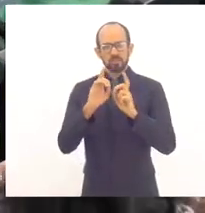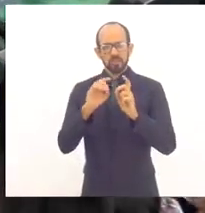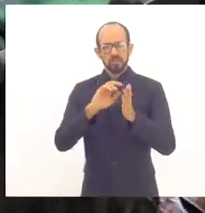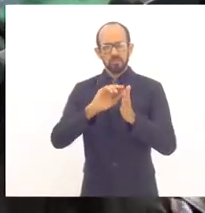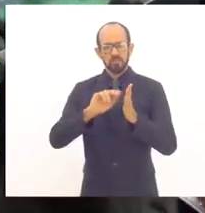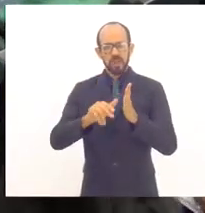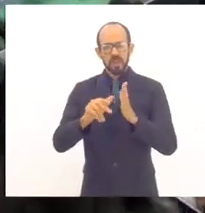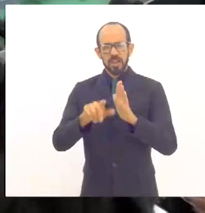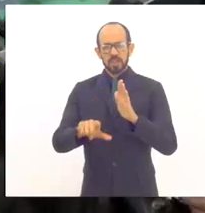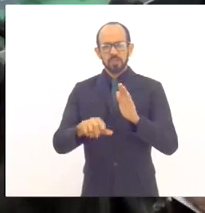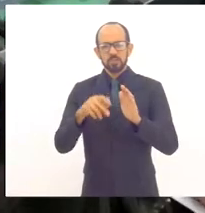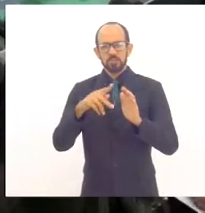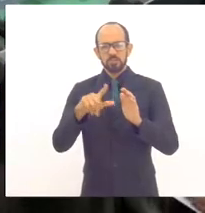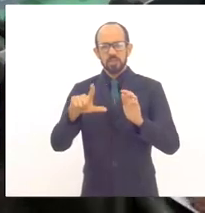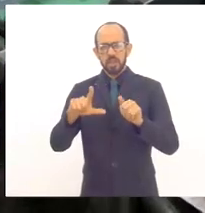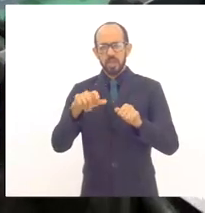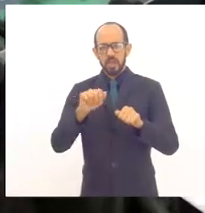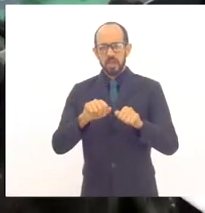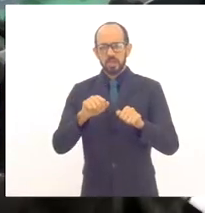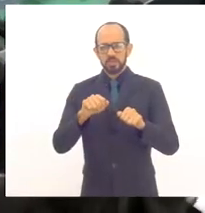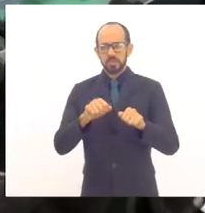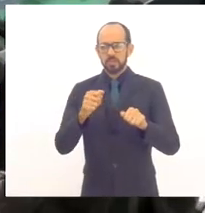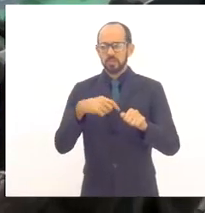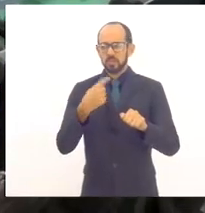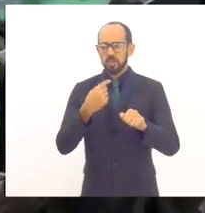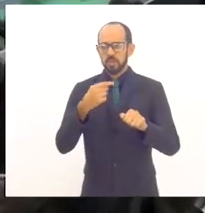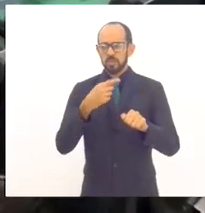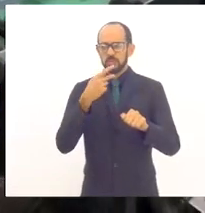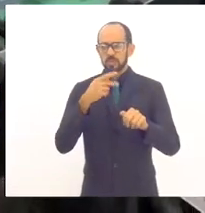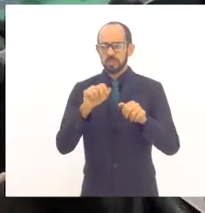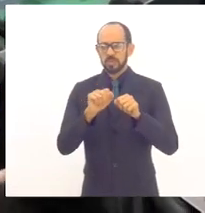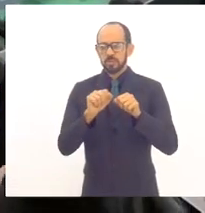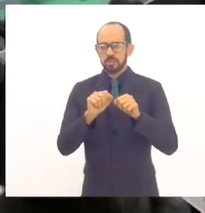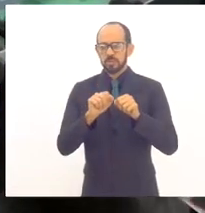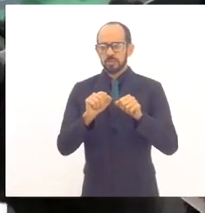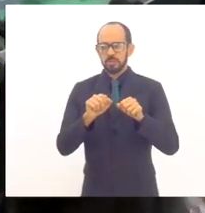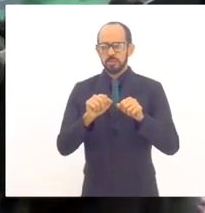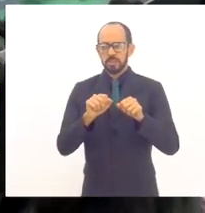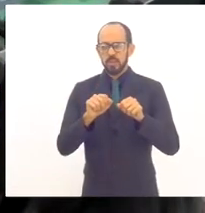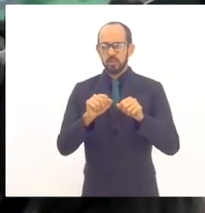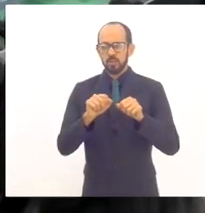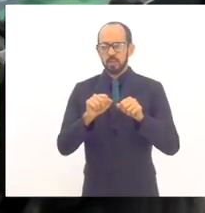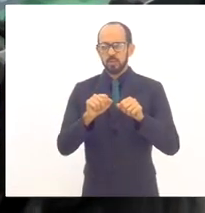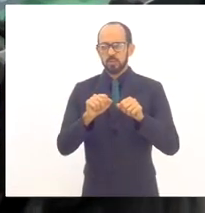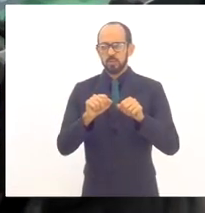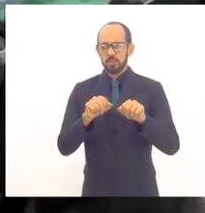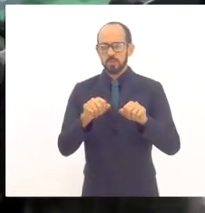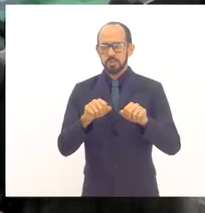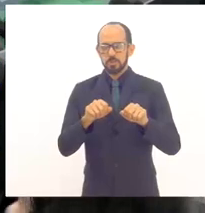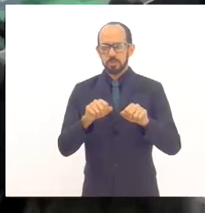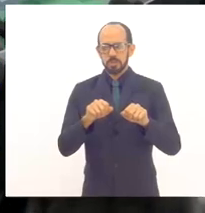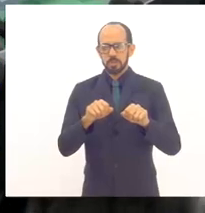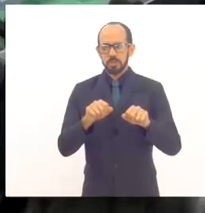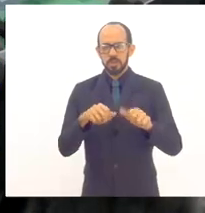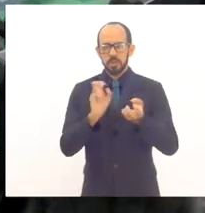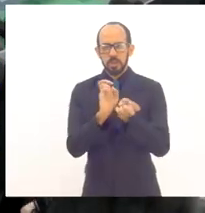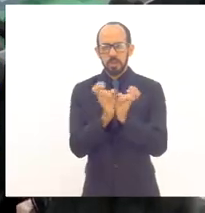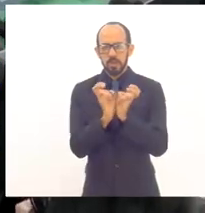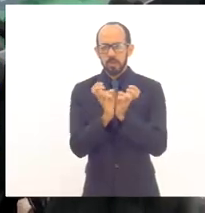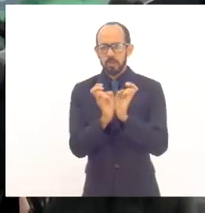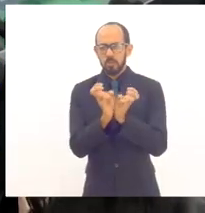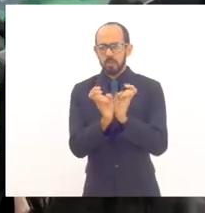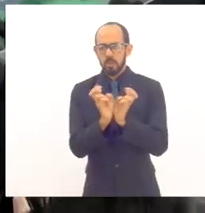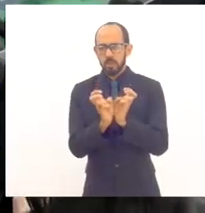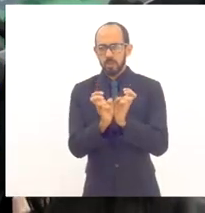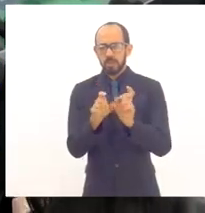nós demos entrada a pedido de várias lideranças aqui da capoeira, também a discussão de